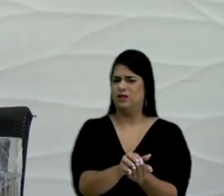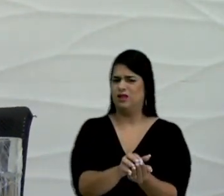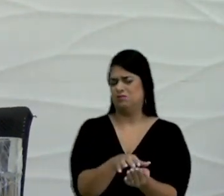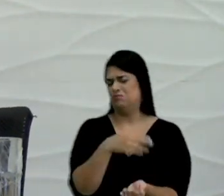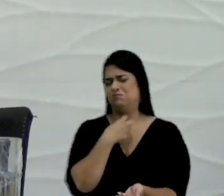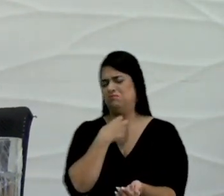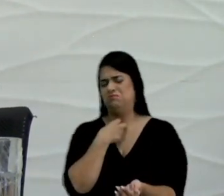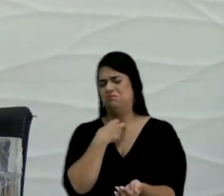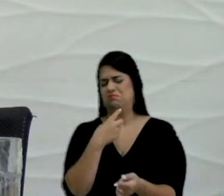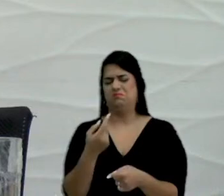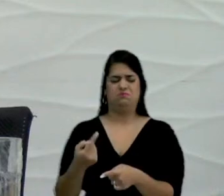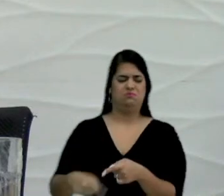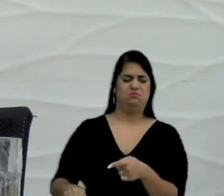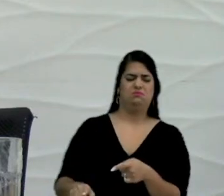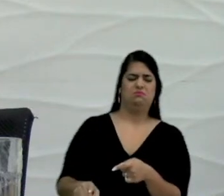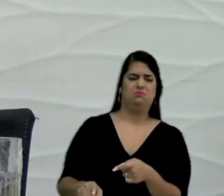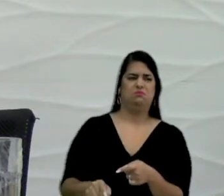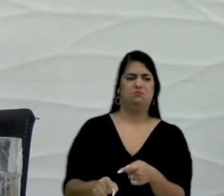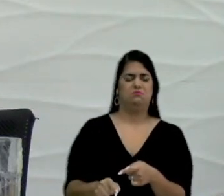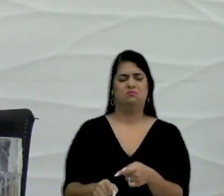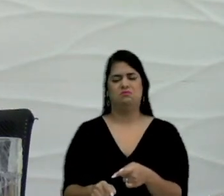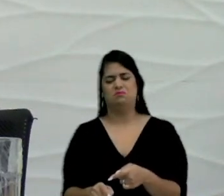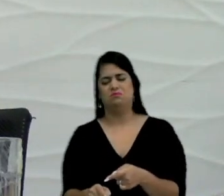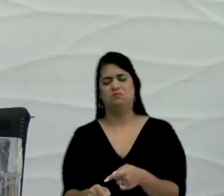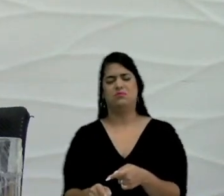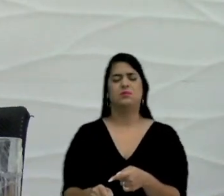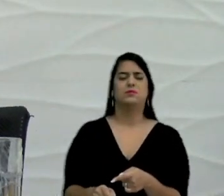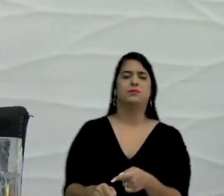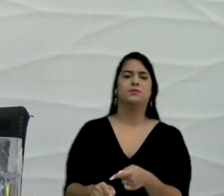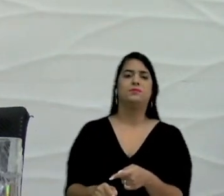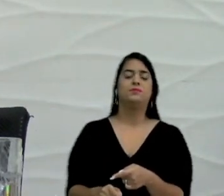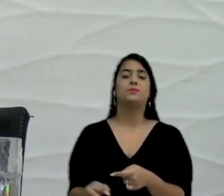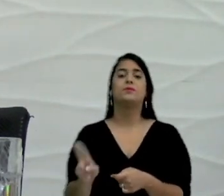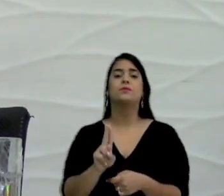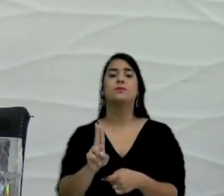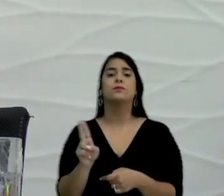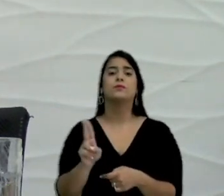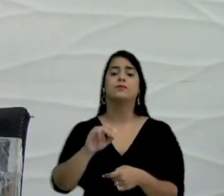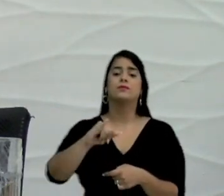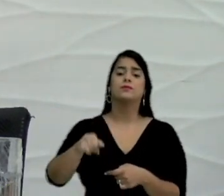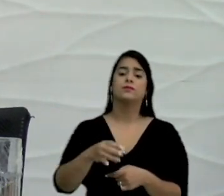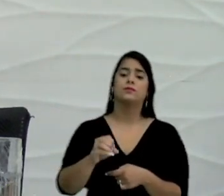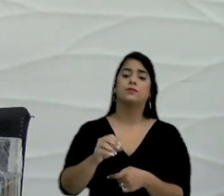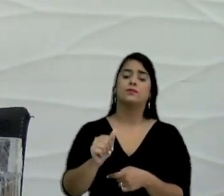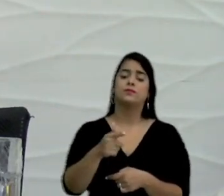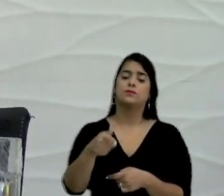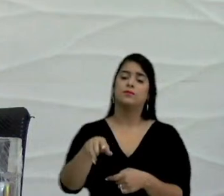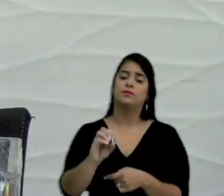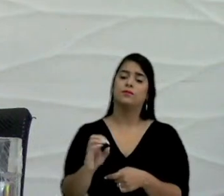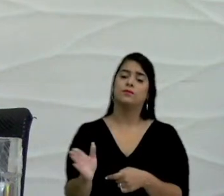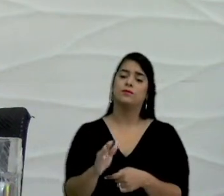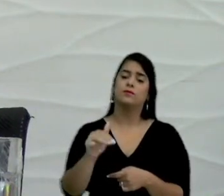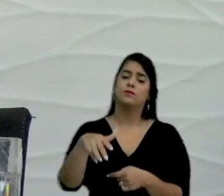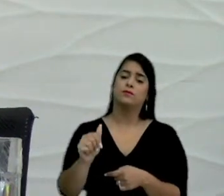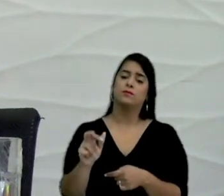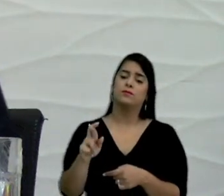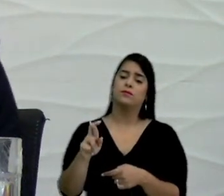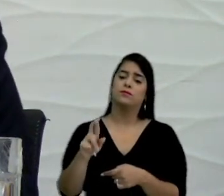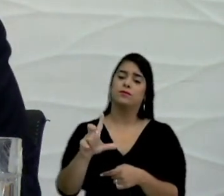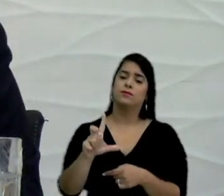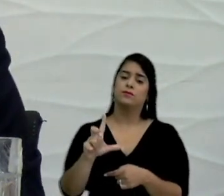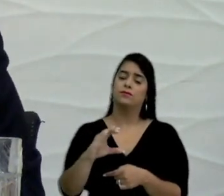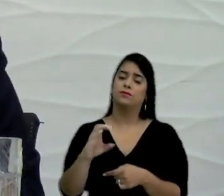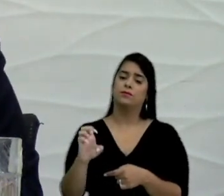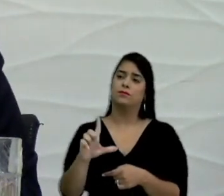Pernambuco então parabenizar a proleite em nome de João Marcelo Cavalcante e Silvia Santos por essa iniciativa tão importante para todos os